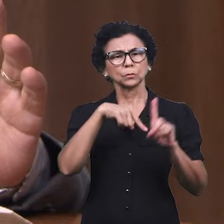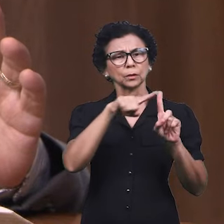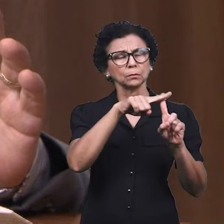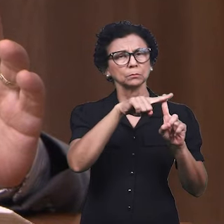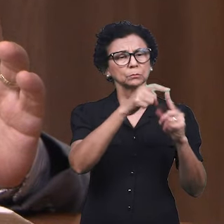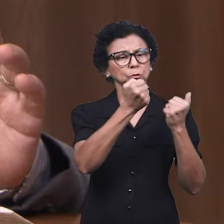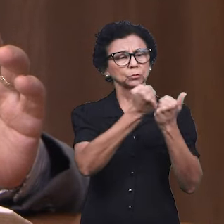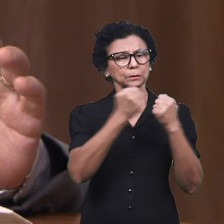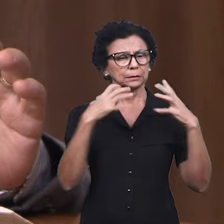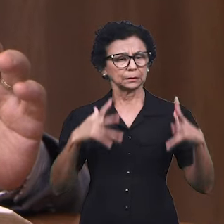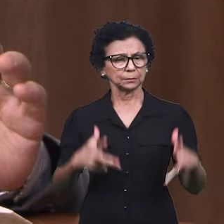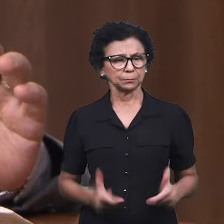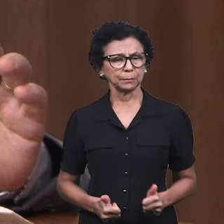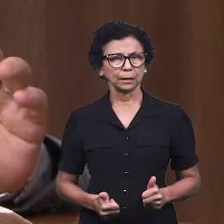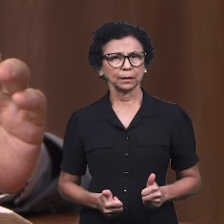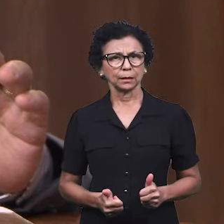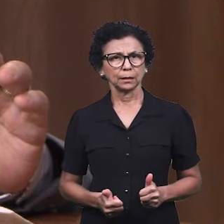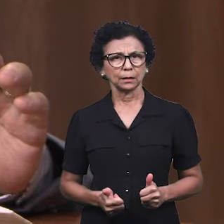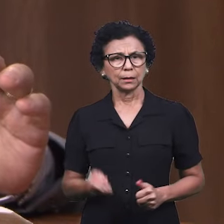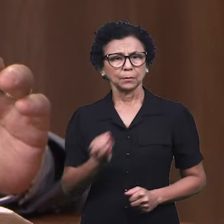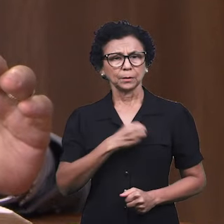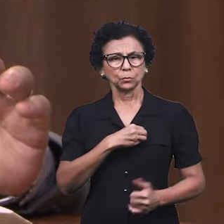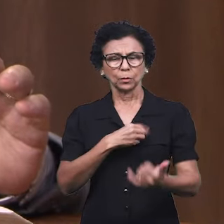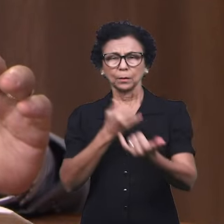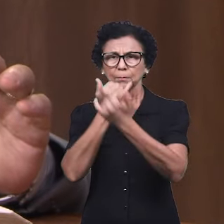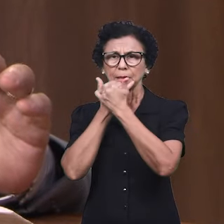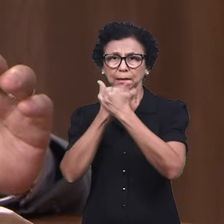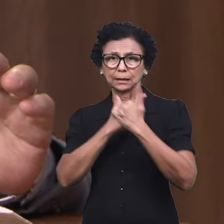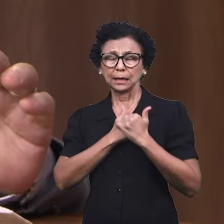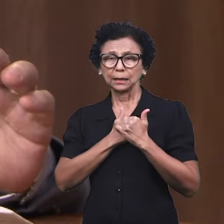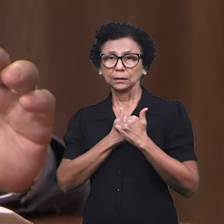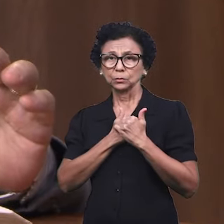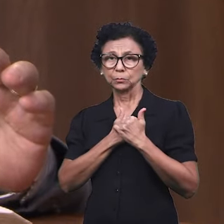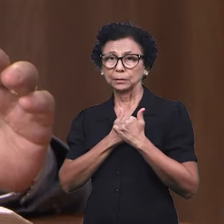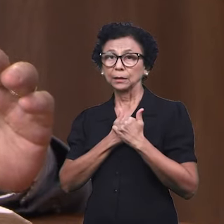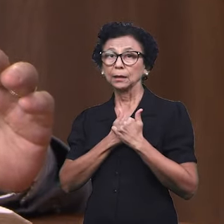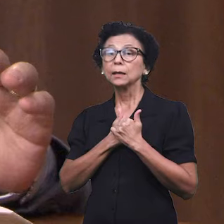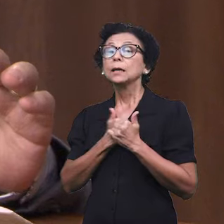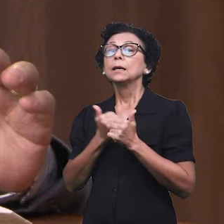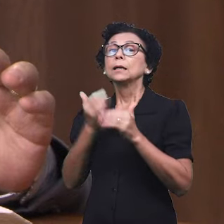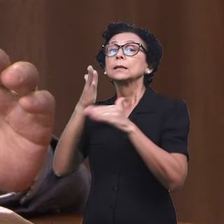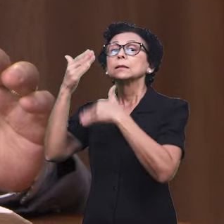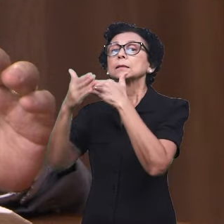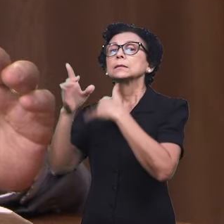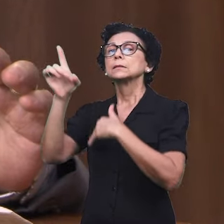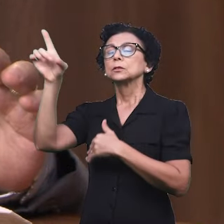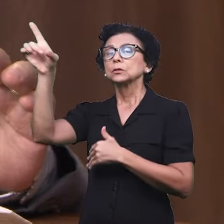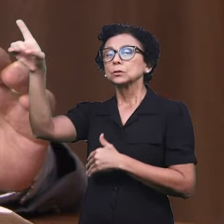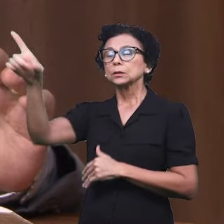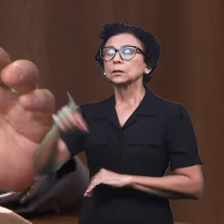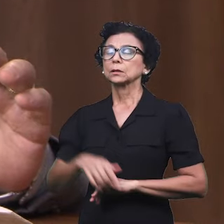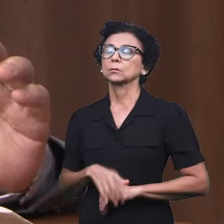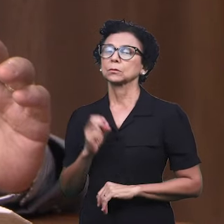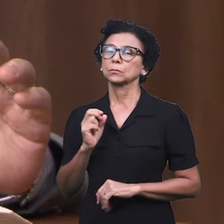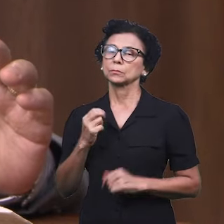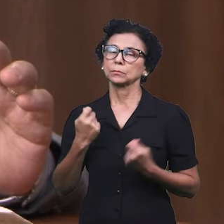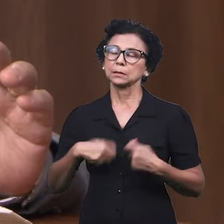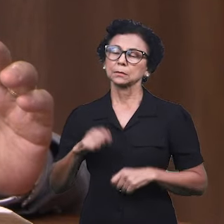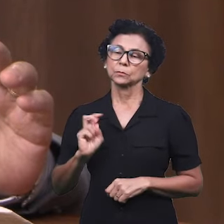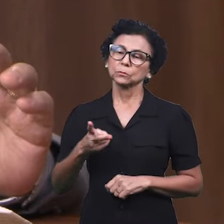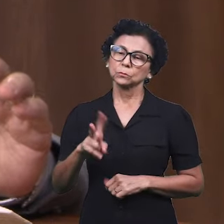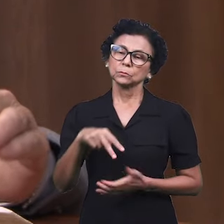Deus, mas vamos continuar nessa posição se permanecermos fundados e firmes na